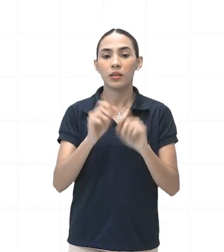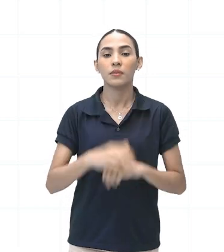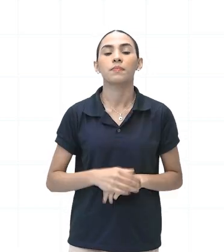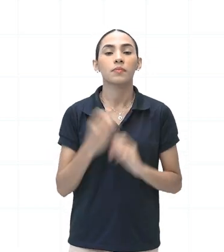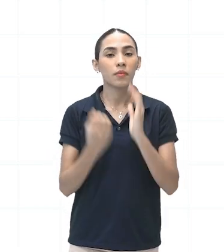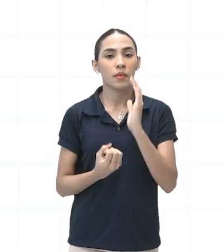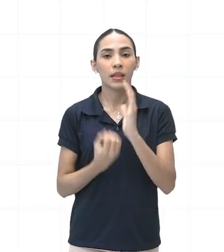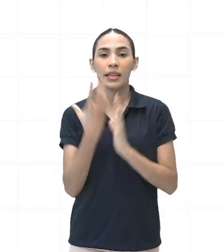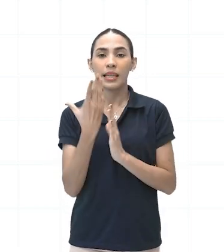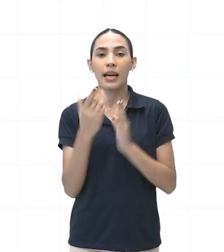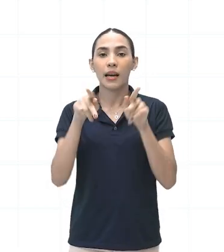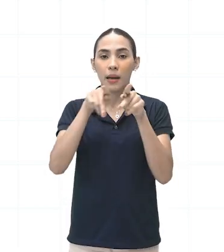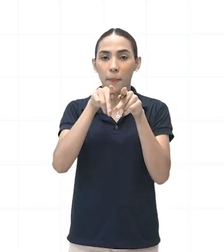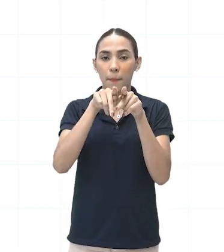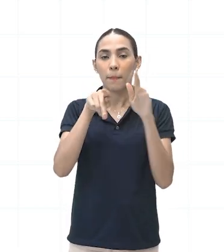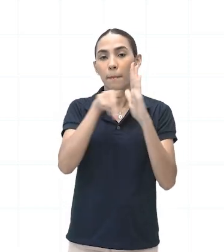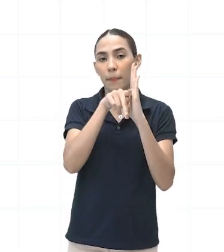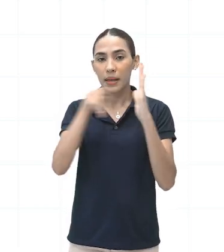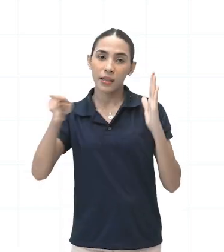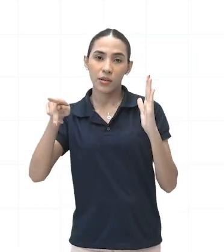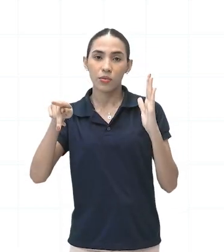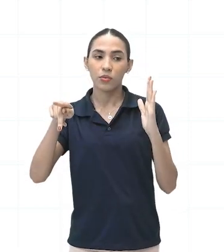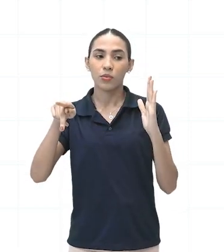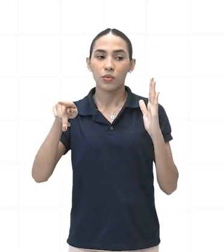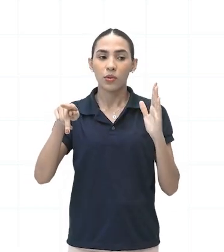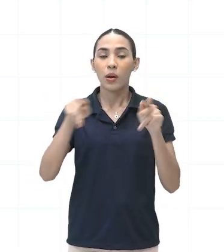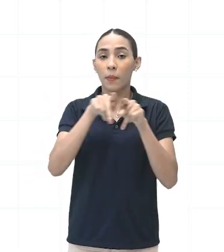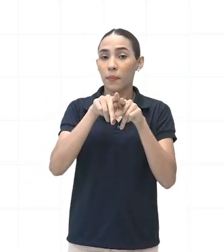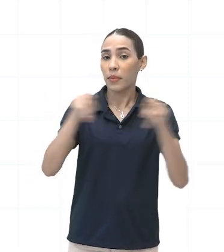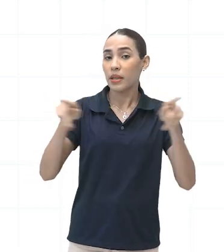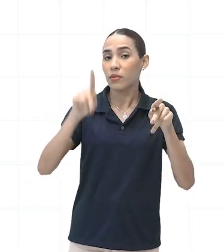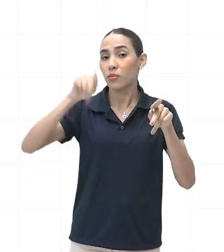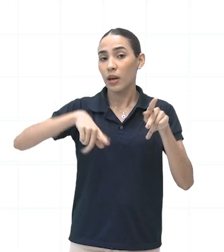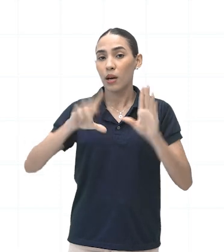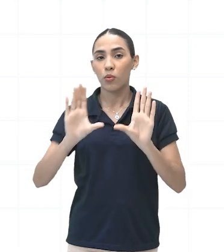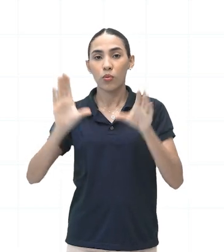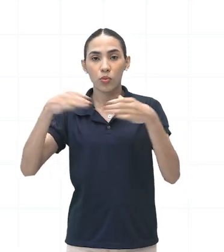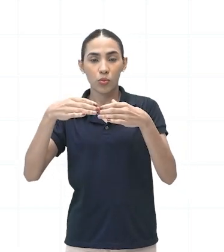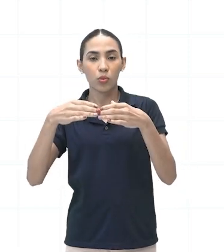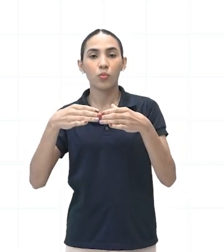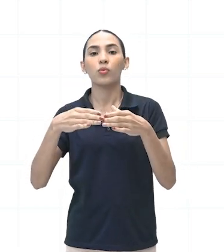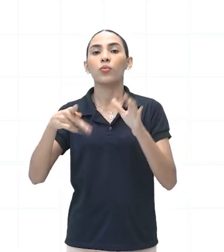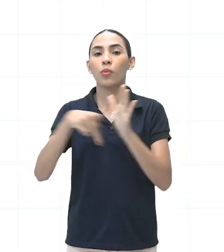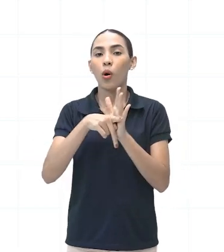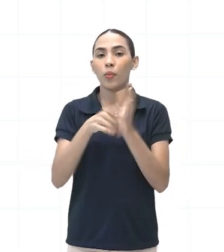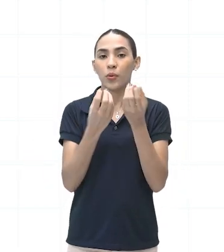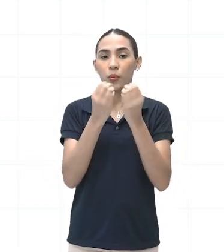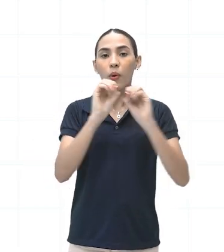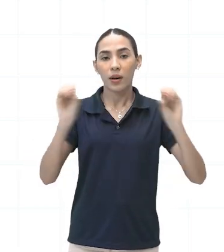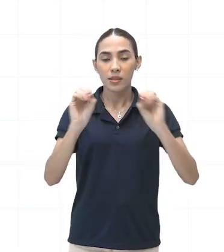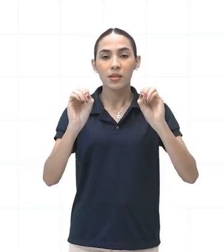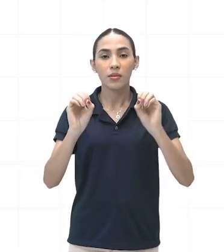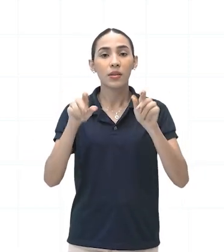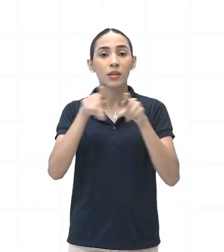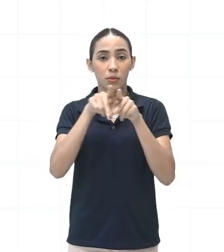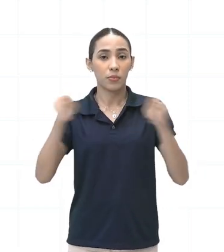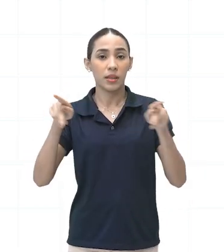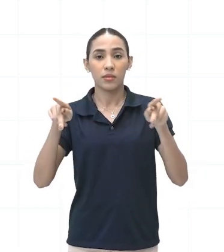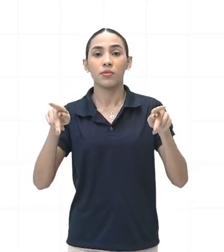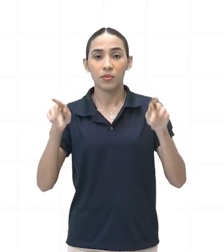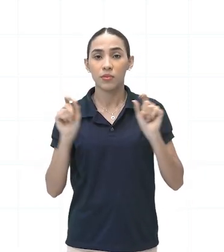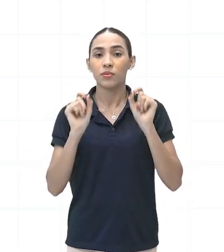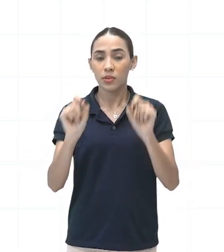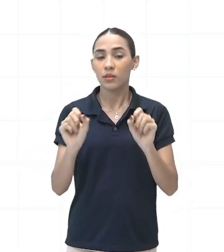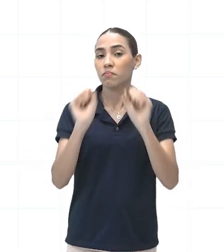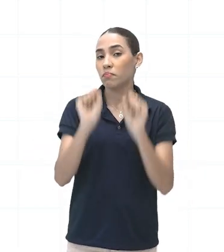formar períodos, ok? O período nada mais é do que um conjunto de orações. E esse período, gente,